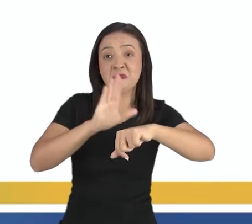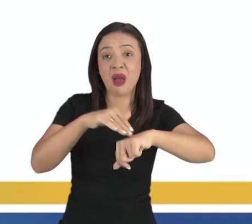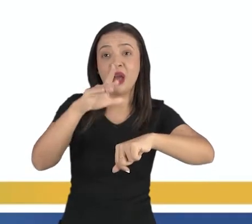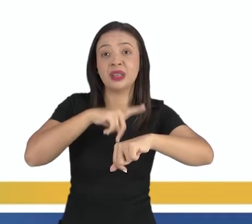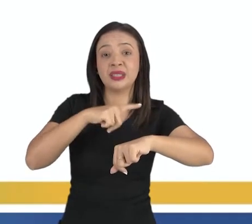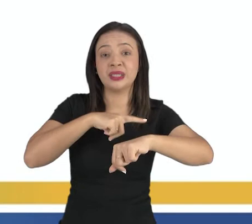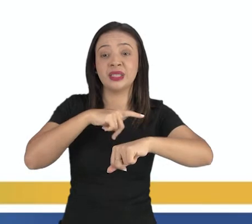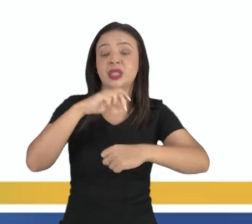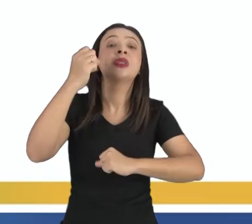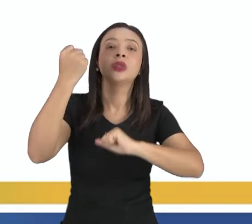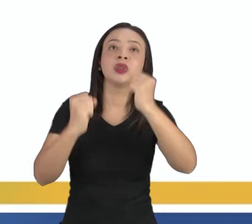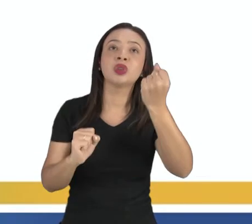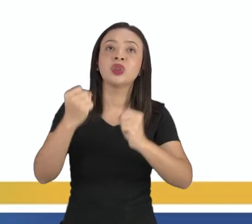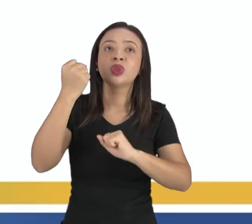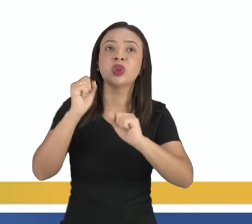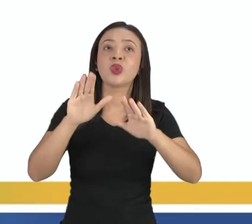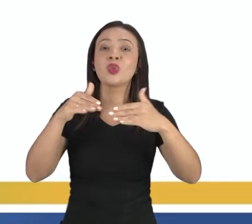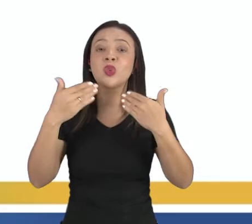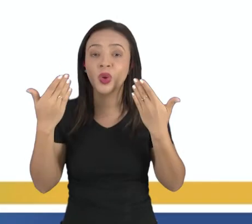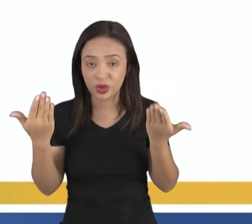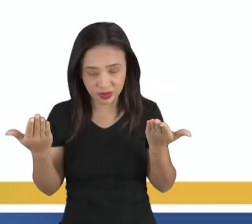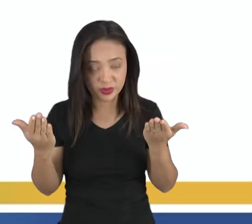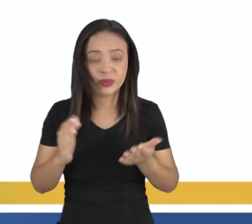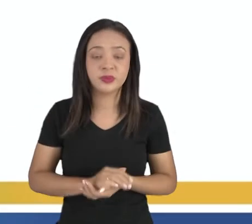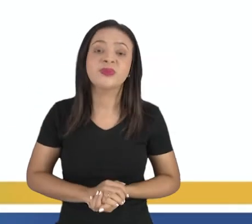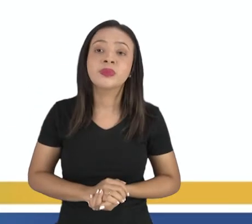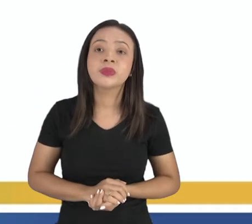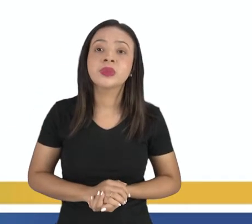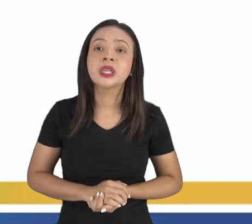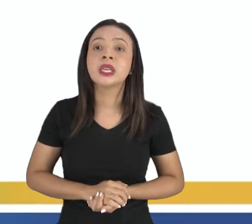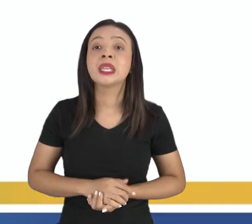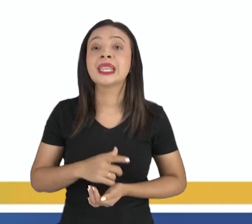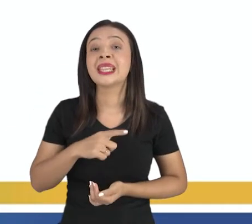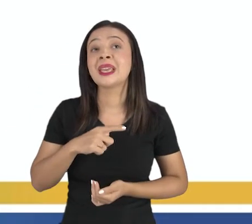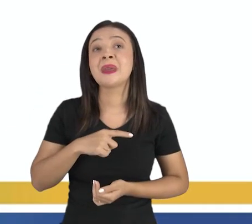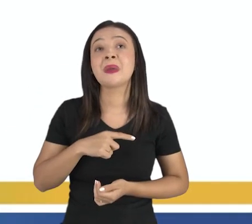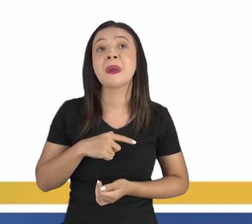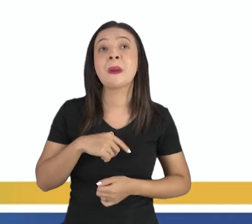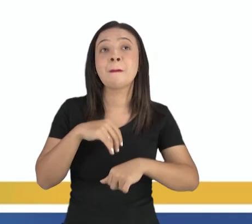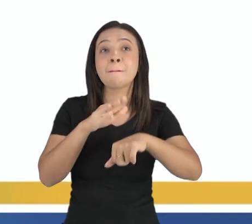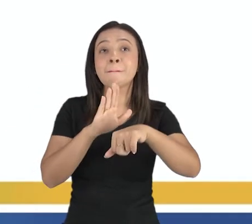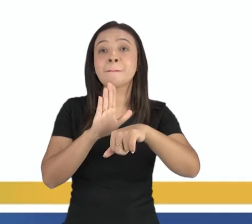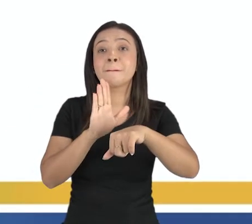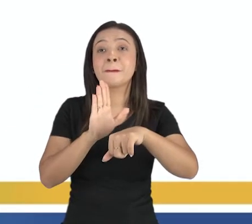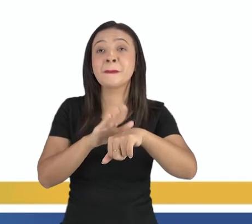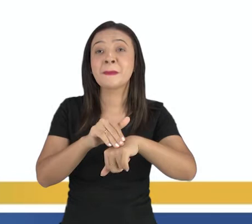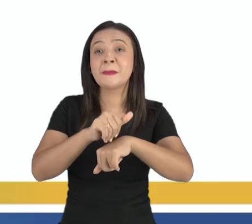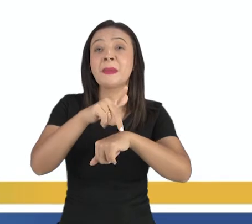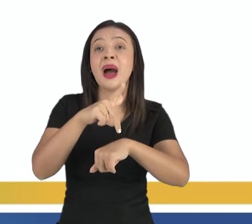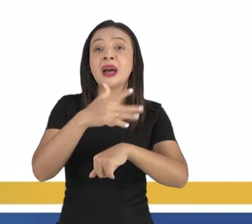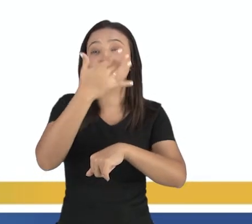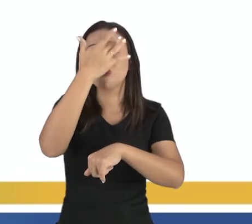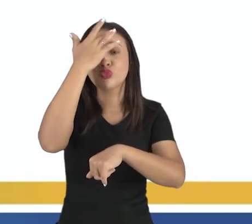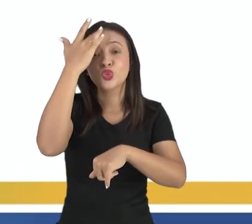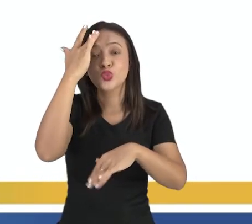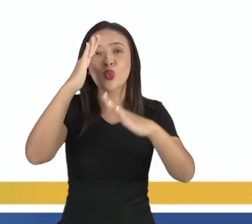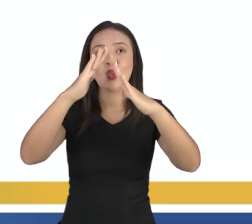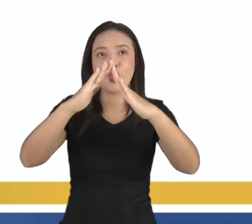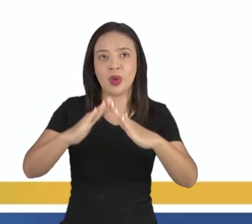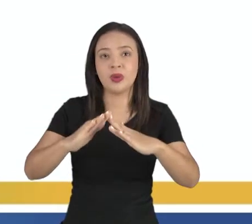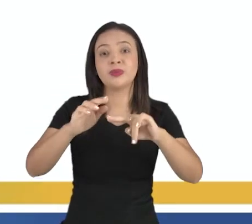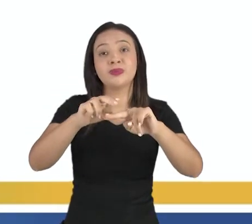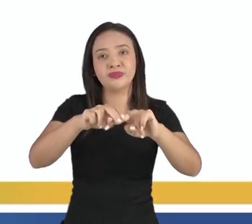vamos reforçar aqui, são aquelas que mais concentram um grande contingente populacional e assim